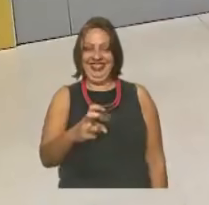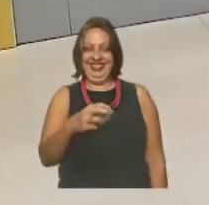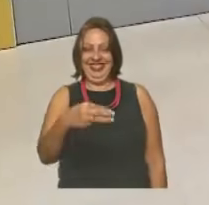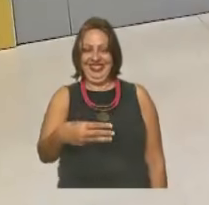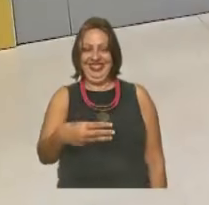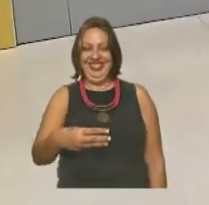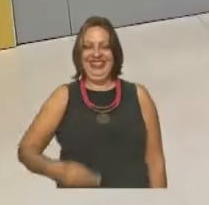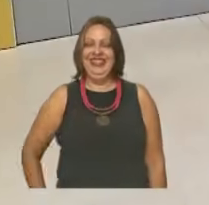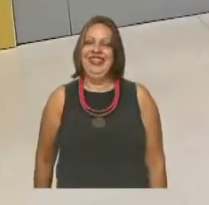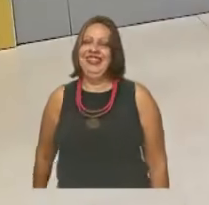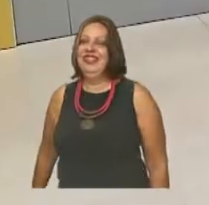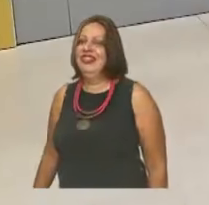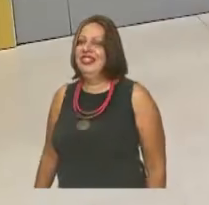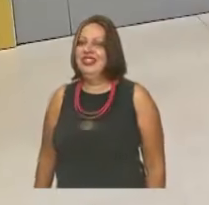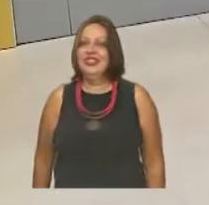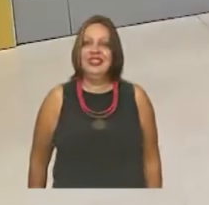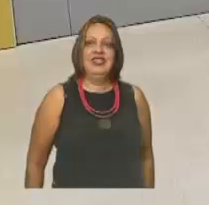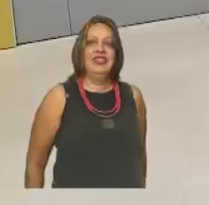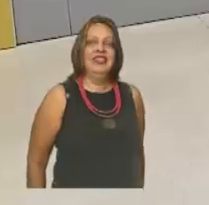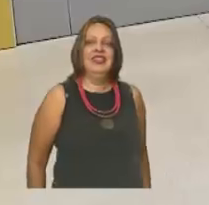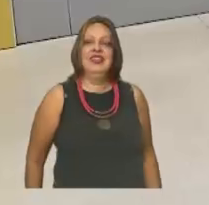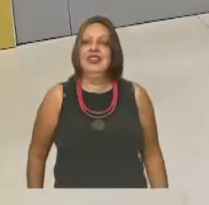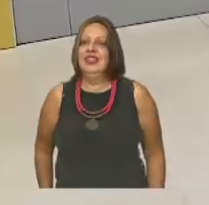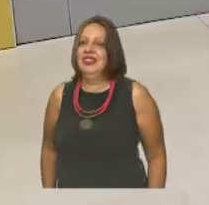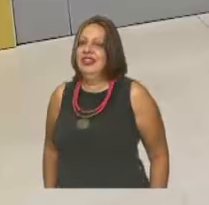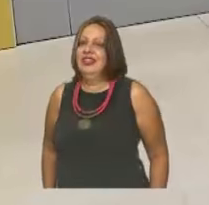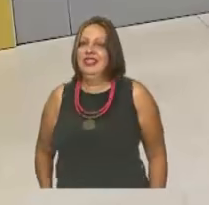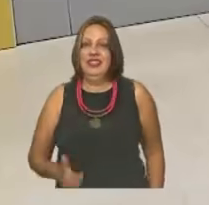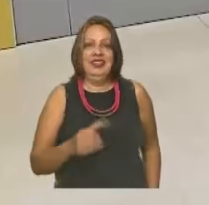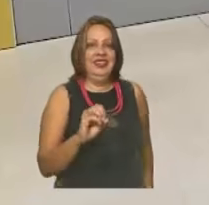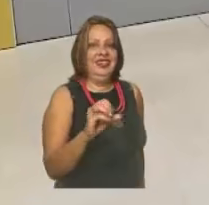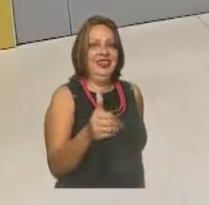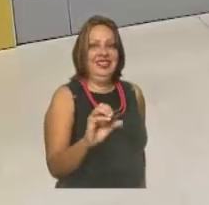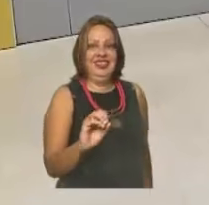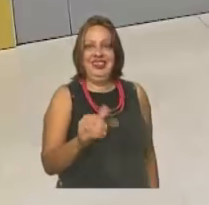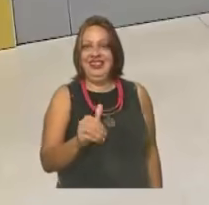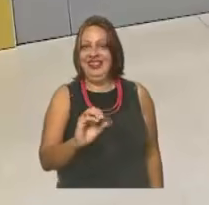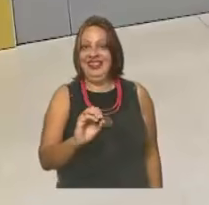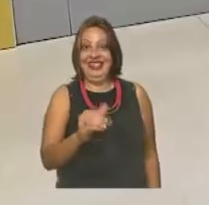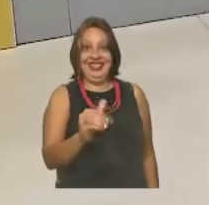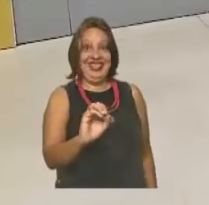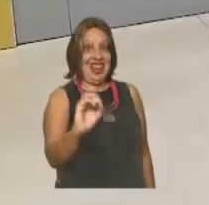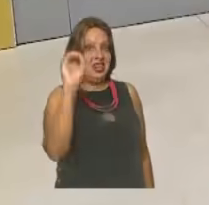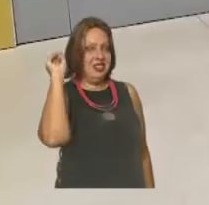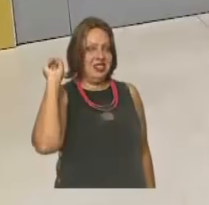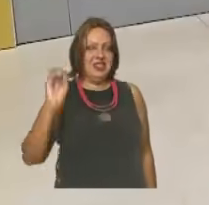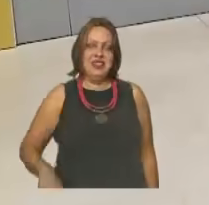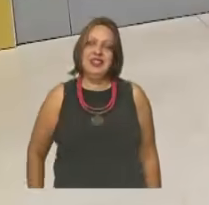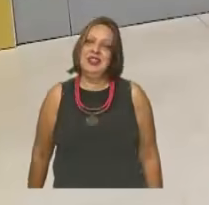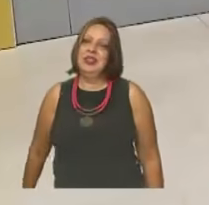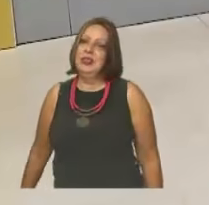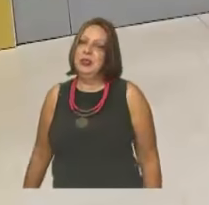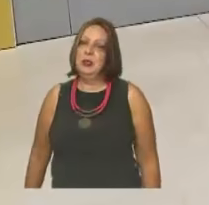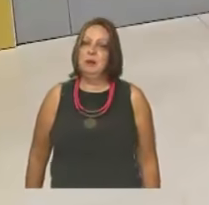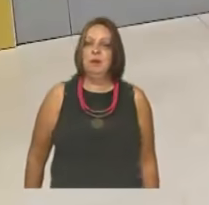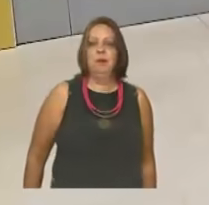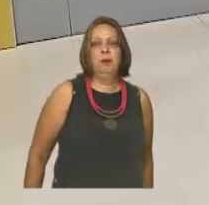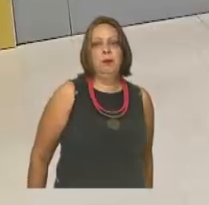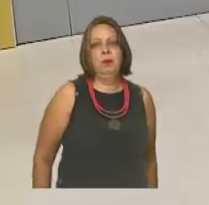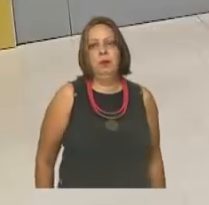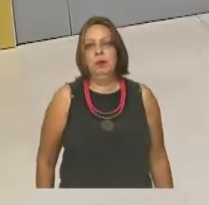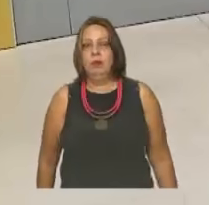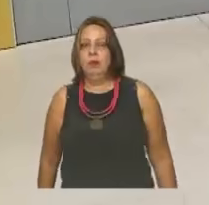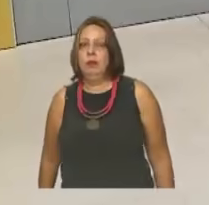53, 53. Passa a caneta também no número 10. 10, 10, 10 é a bolinha da vez. 10,